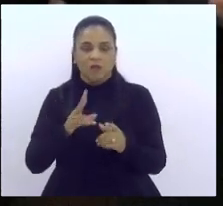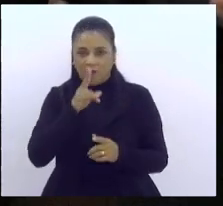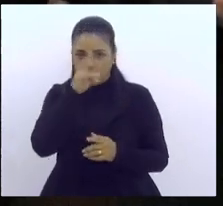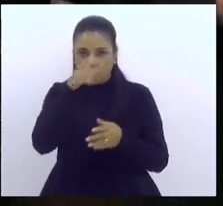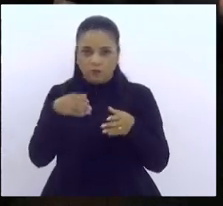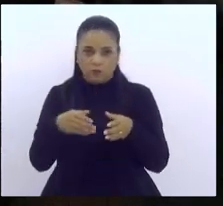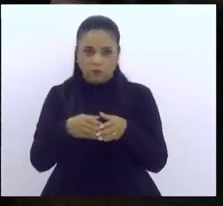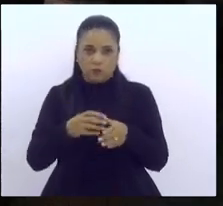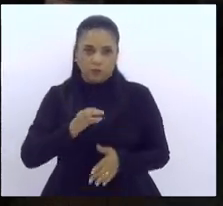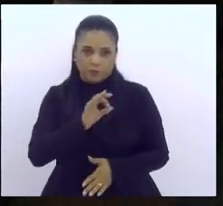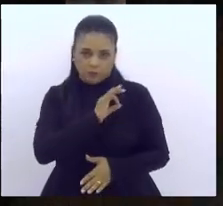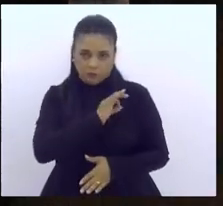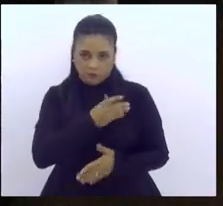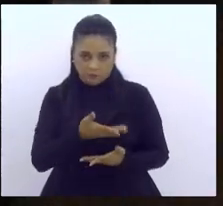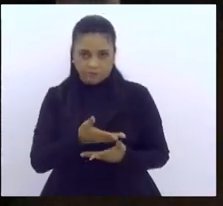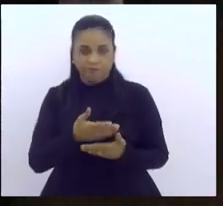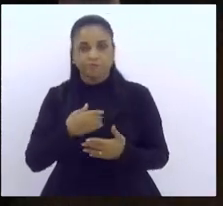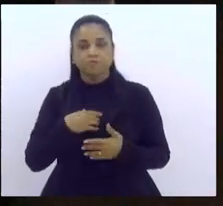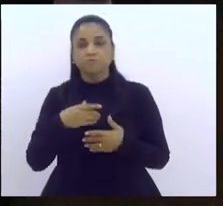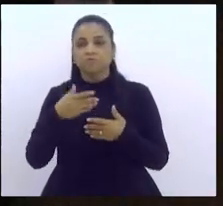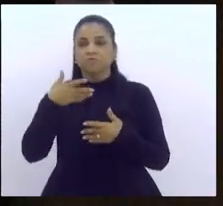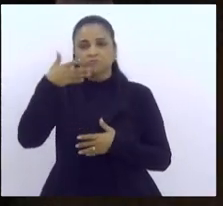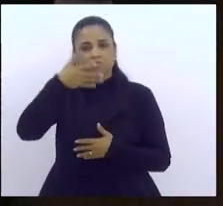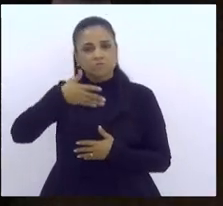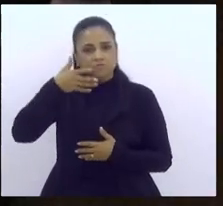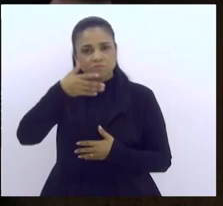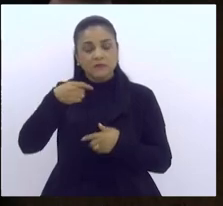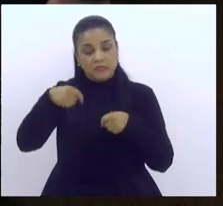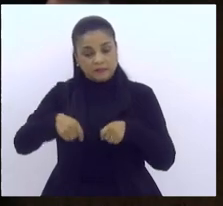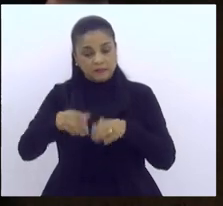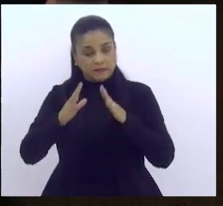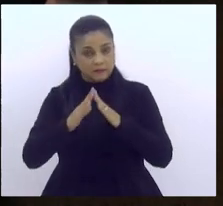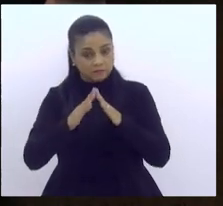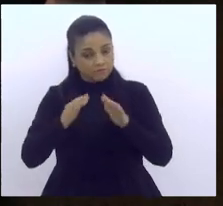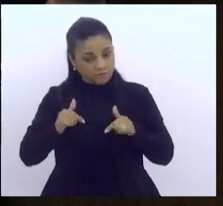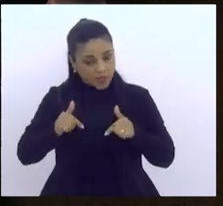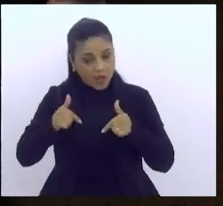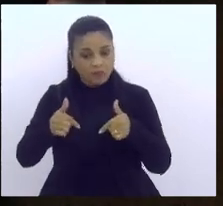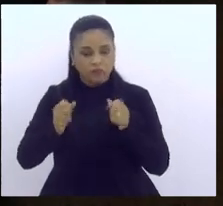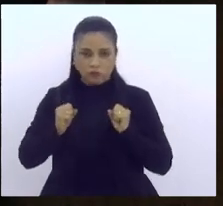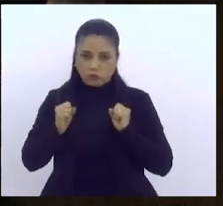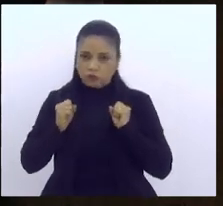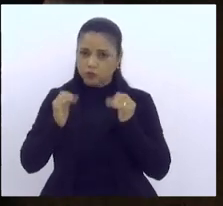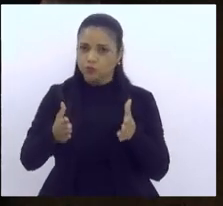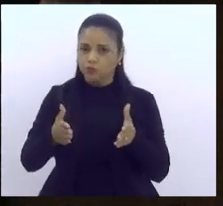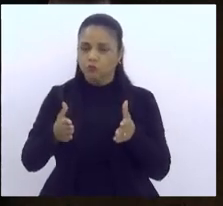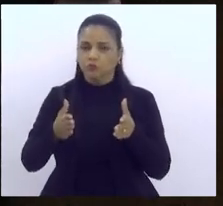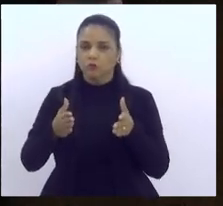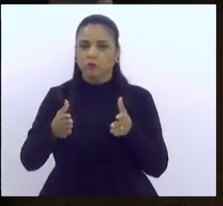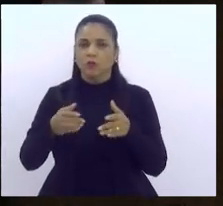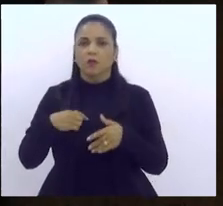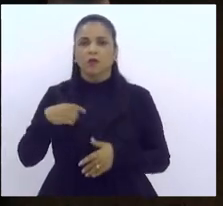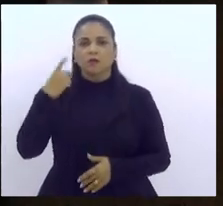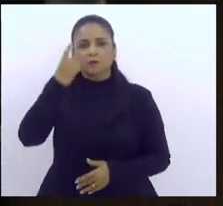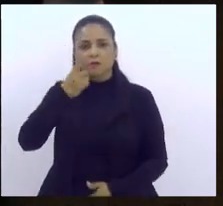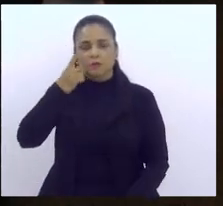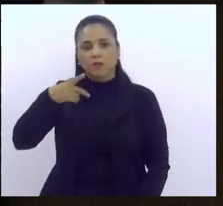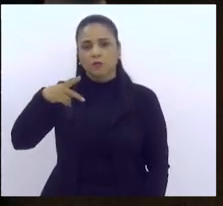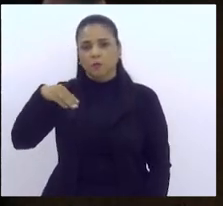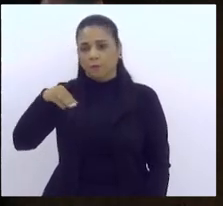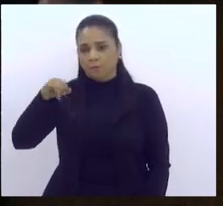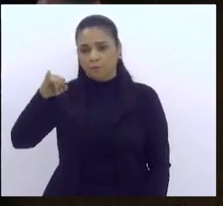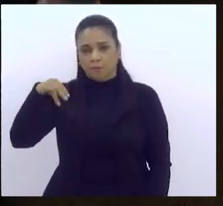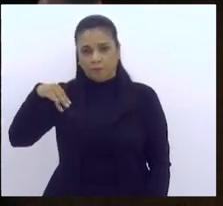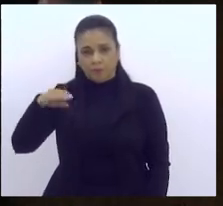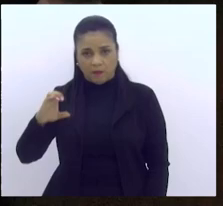Vossa Excelência, que foi muito precisa. Essa casa precisa tomar atitude, sim. O deputado Mink protocolou leis para